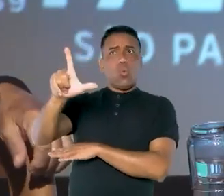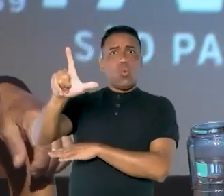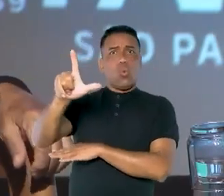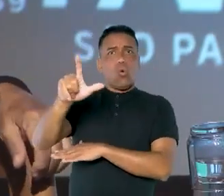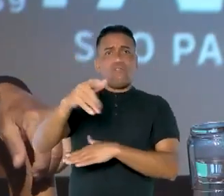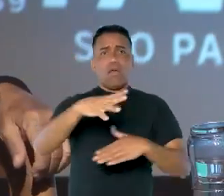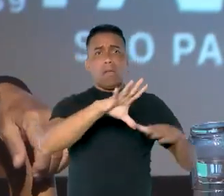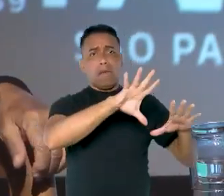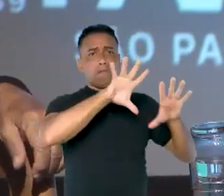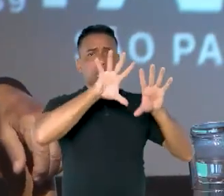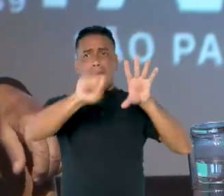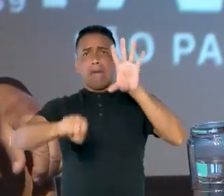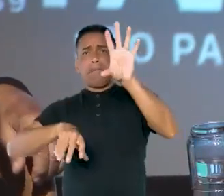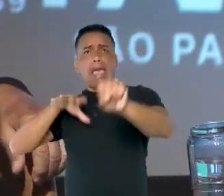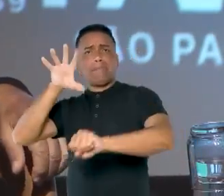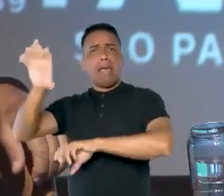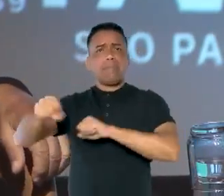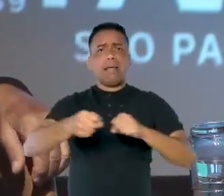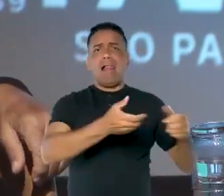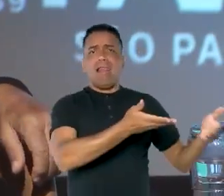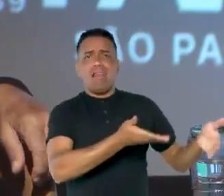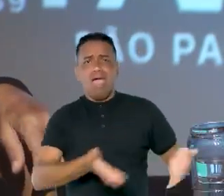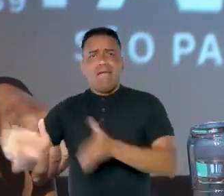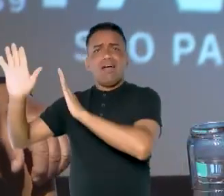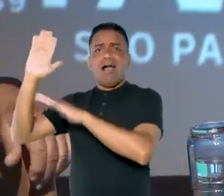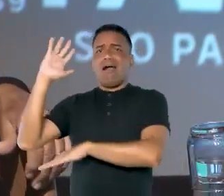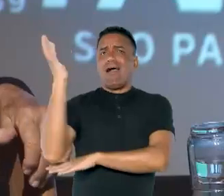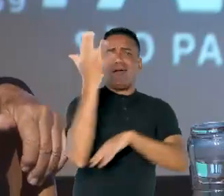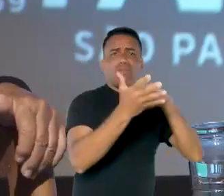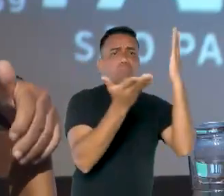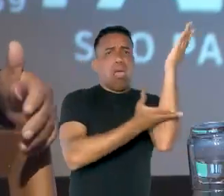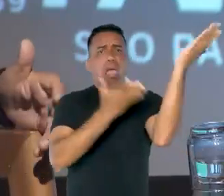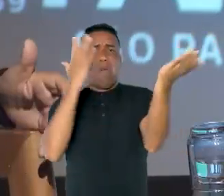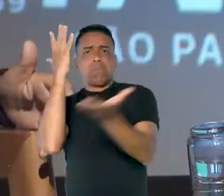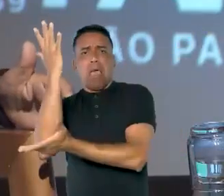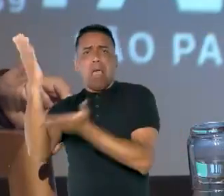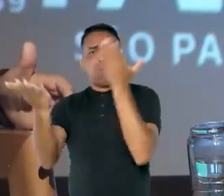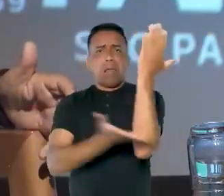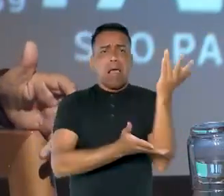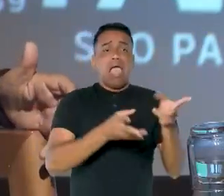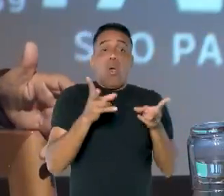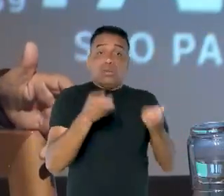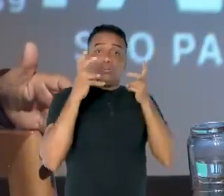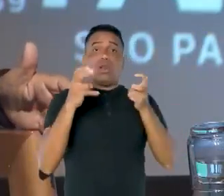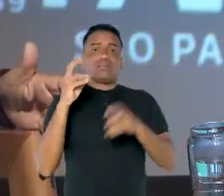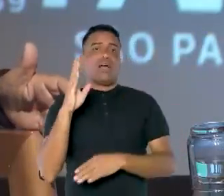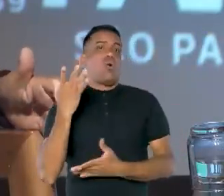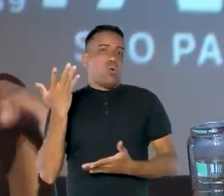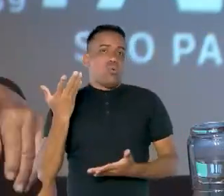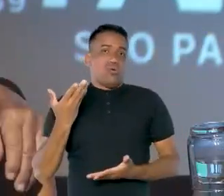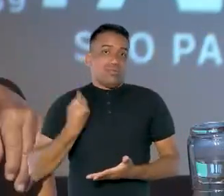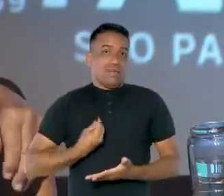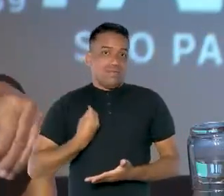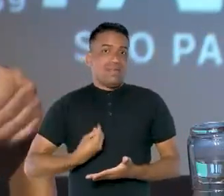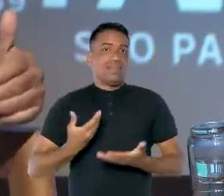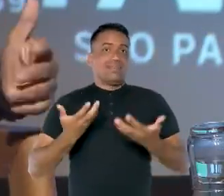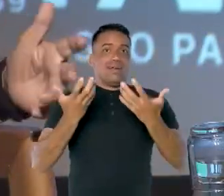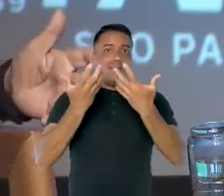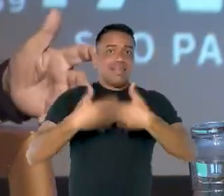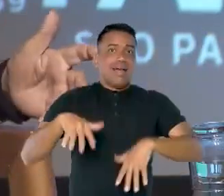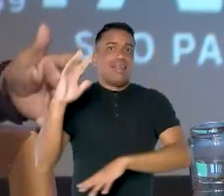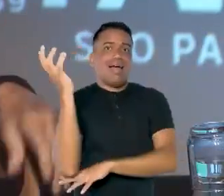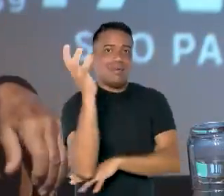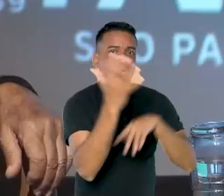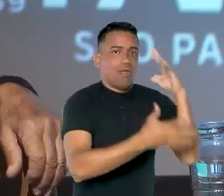Não é? Já é uma, digamos assim, uma exploração biológica do país, né,